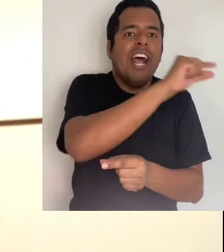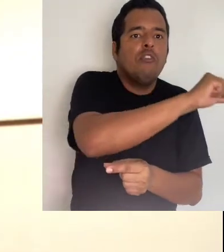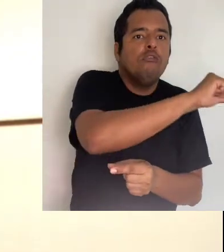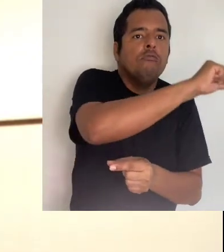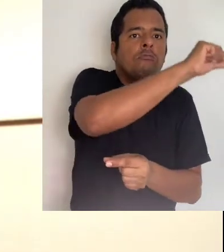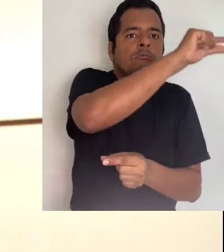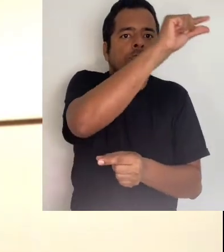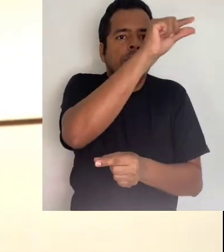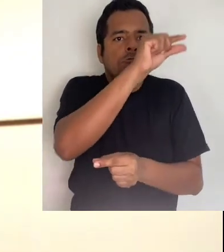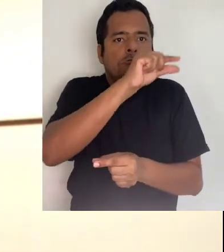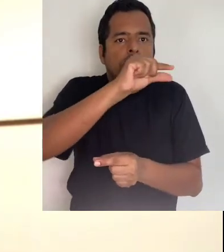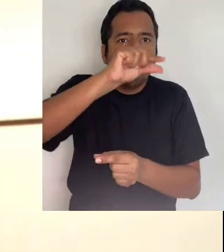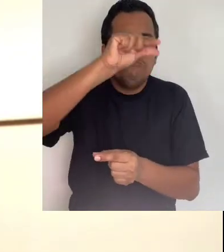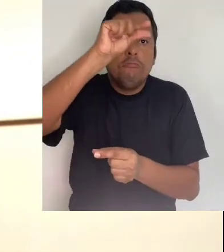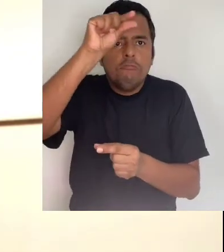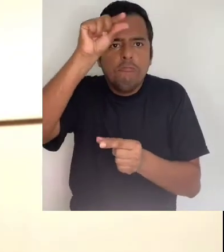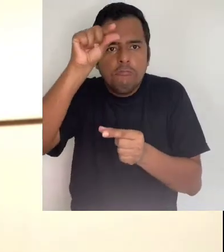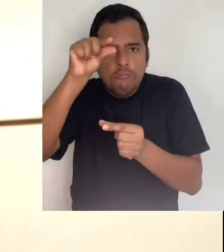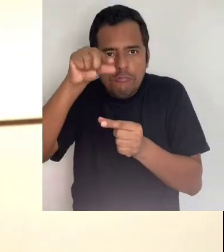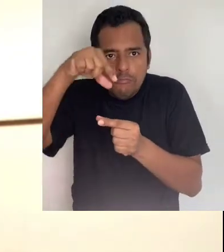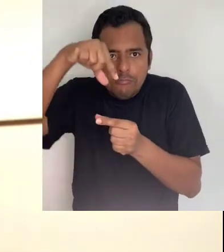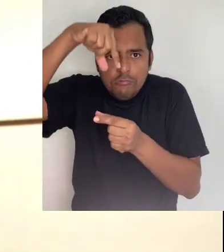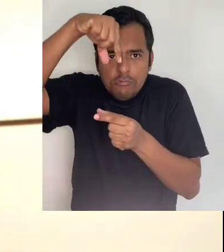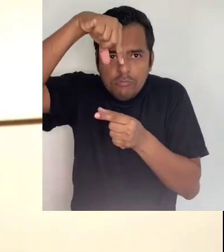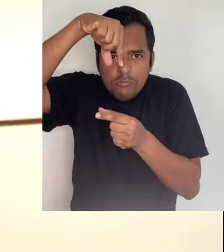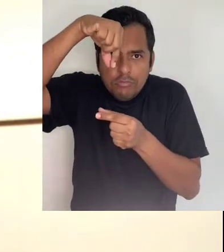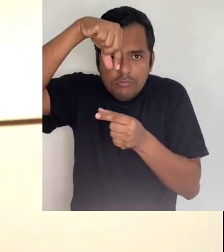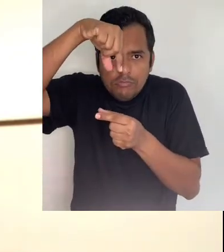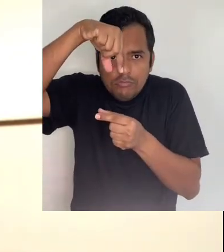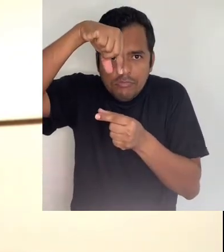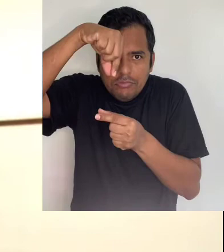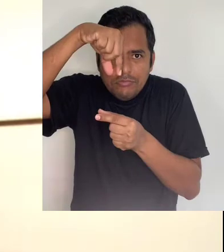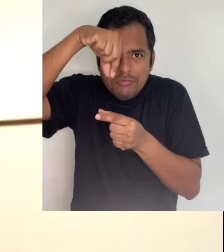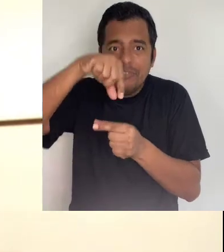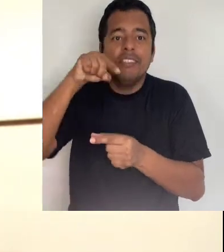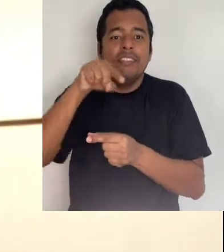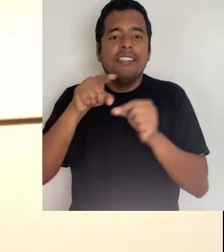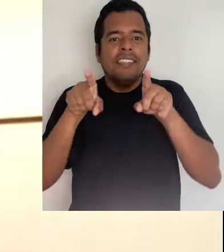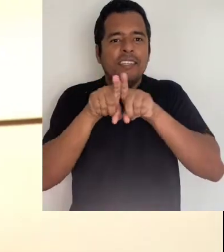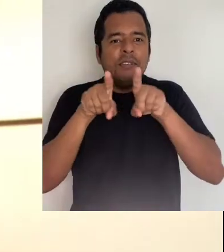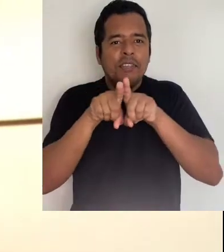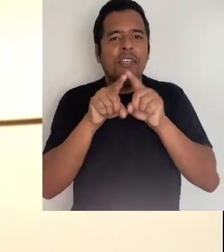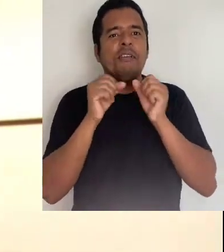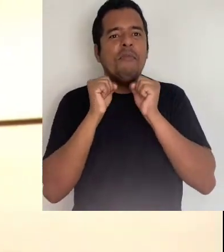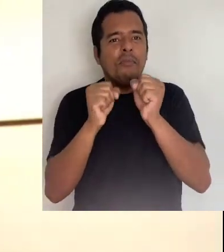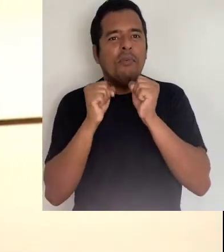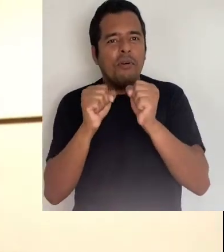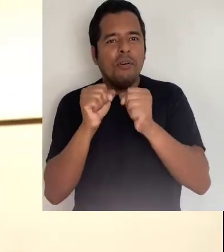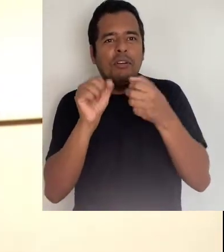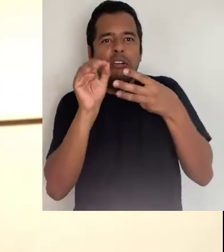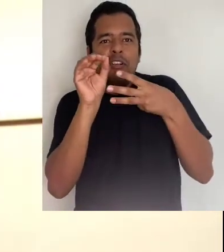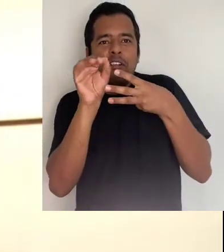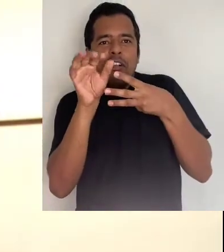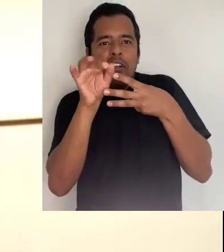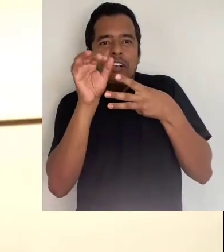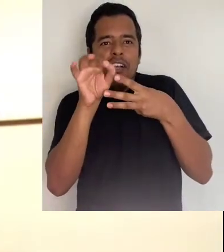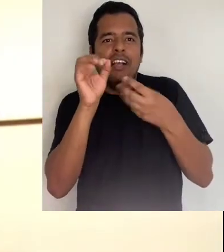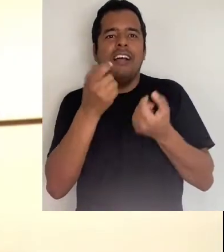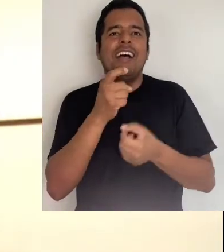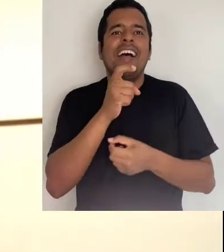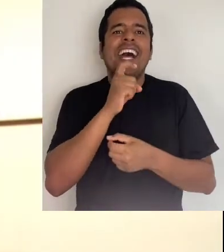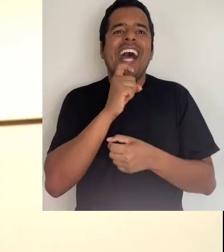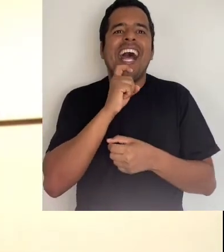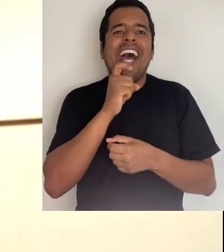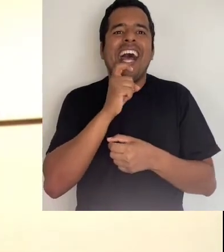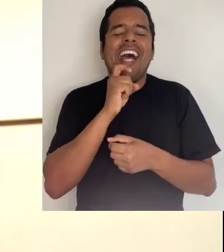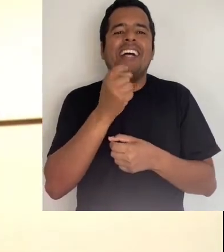para que o líquido que for sendo destilado ele possa ser coletado. Eu também posso adicionar, e é interessante que seja